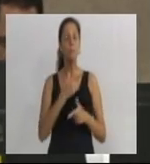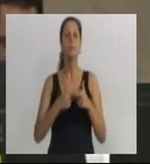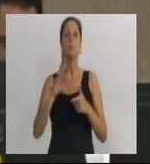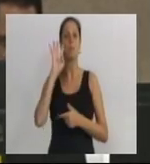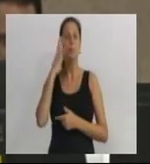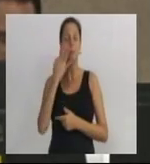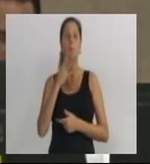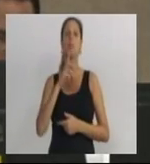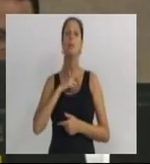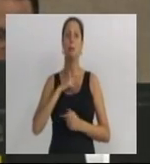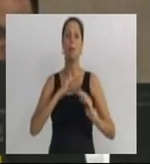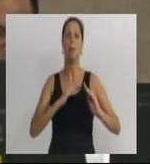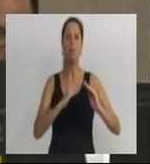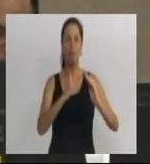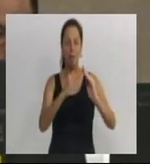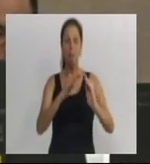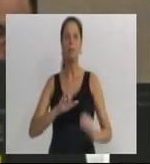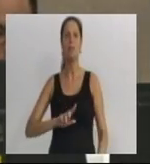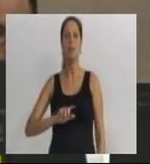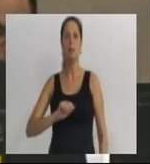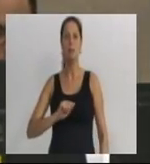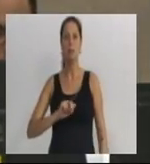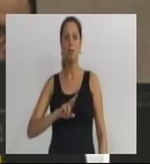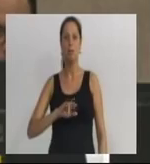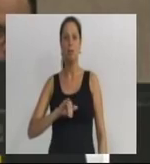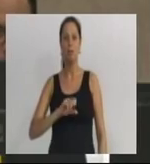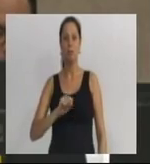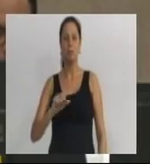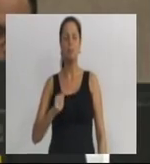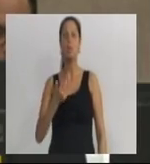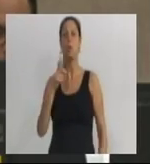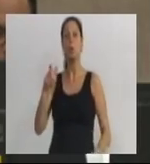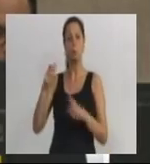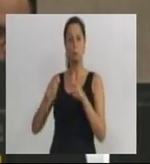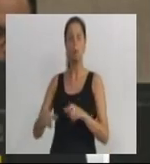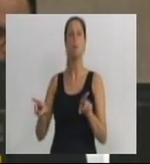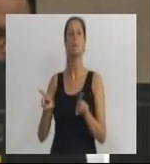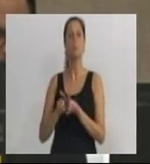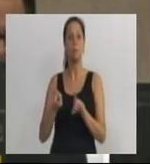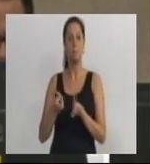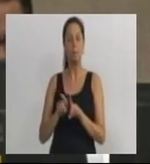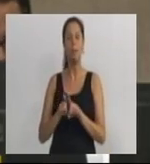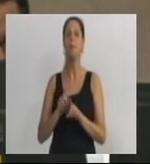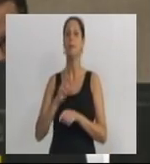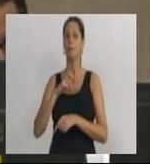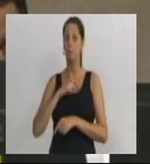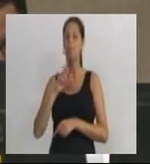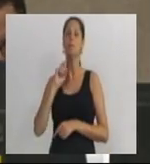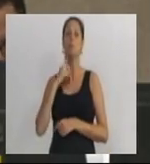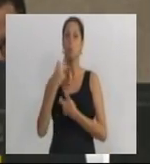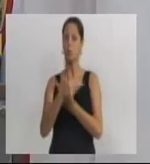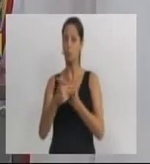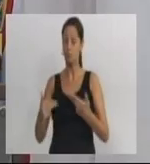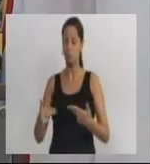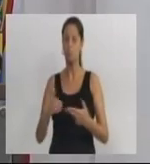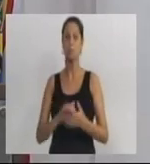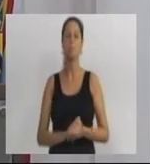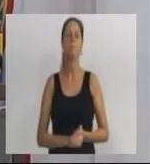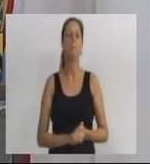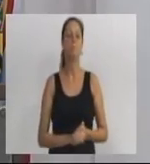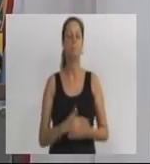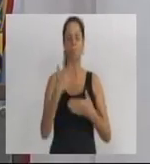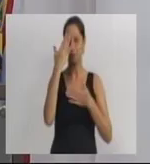Larissa e para todas as outras áreas que eles estão fazendo o mesmo serviço em Porcalhão, a cidade de Blumenau. Parabéns. Obrigado, vereador. Adendo